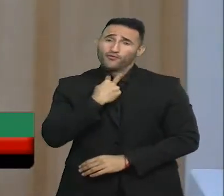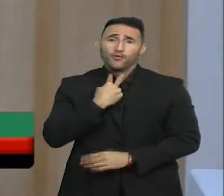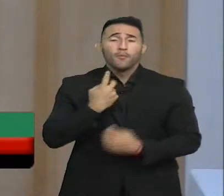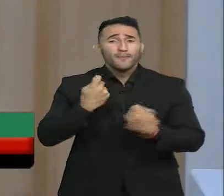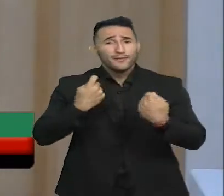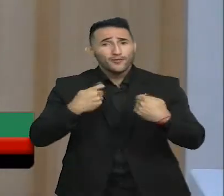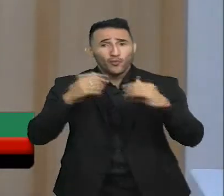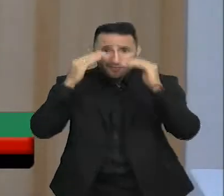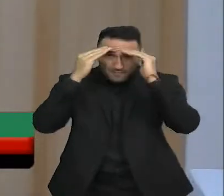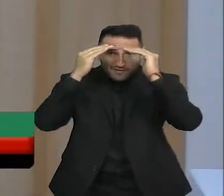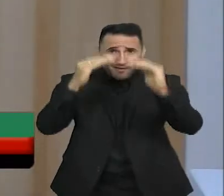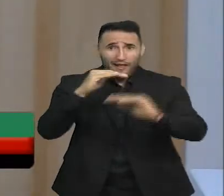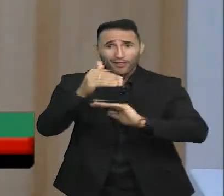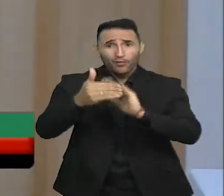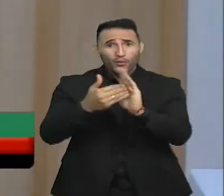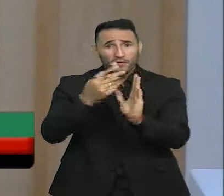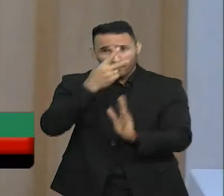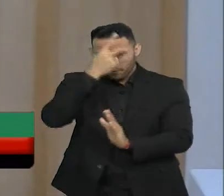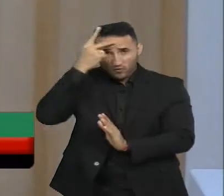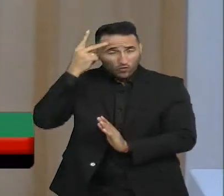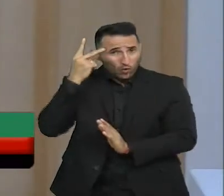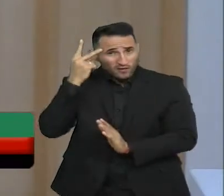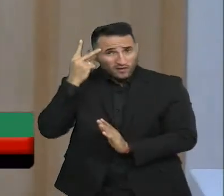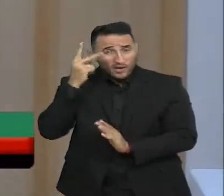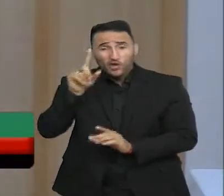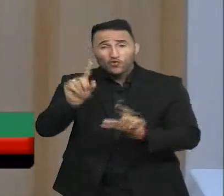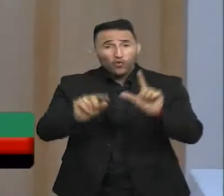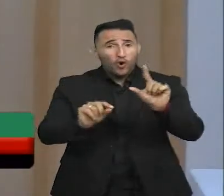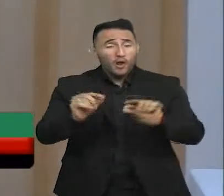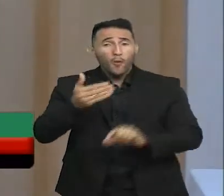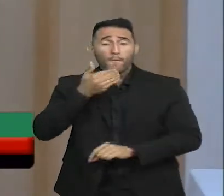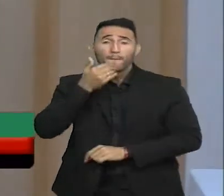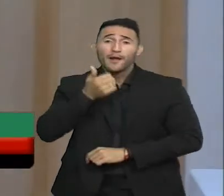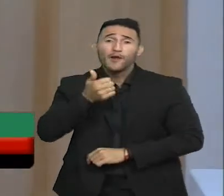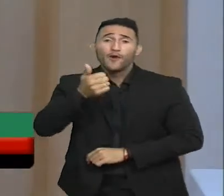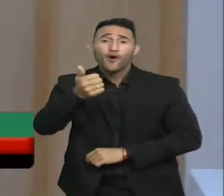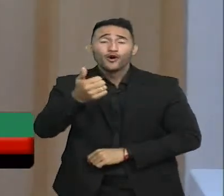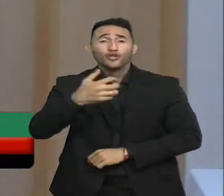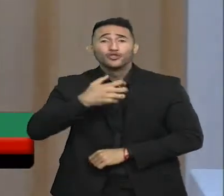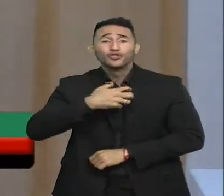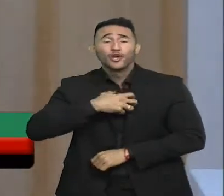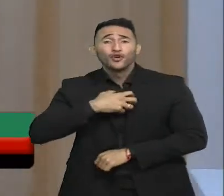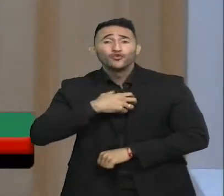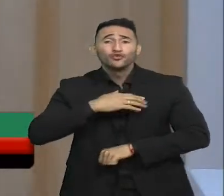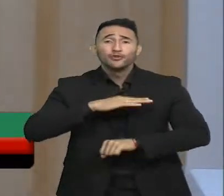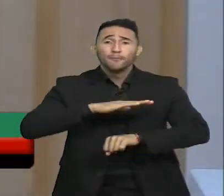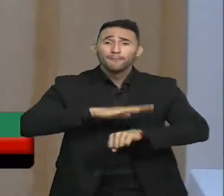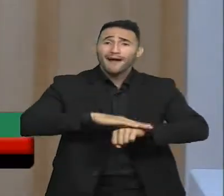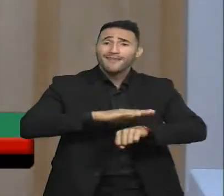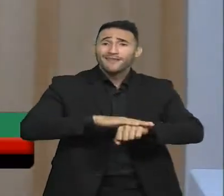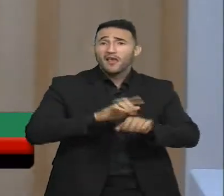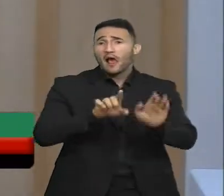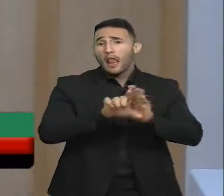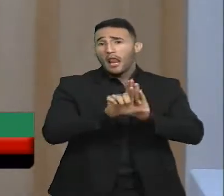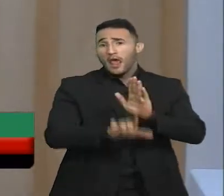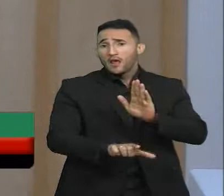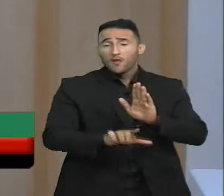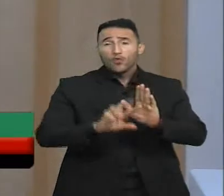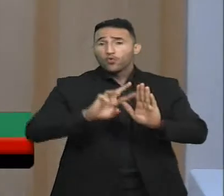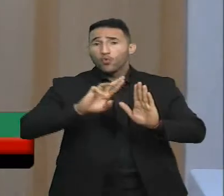e todos e trazer aqui a melhor forma da gente lidar isso, não pautado na religião de quem tiver que